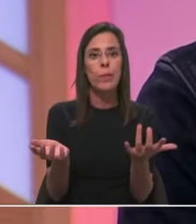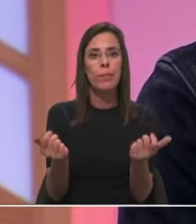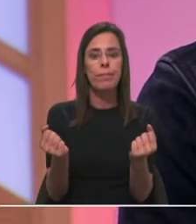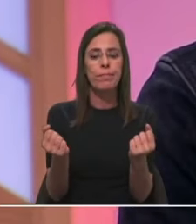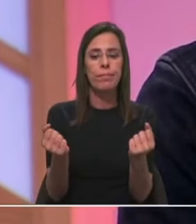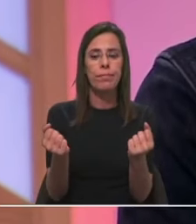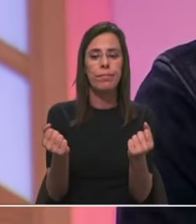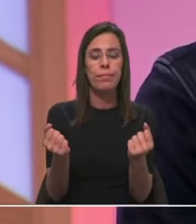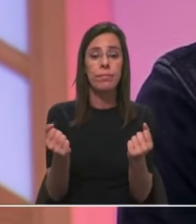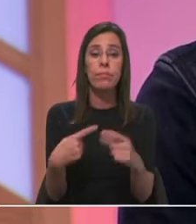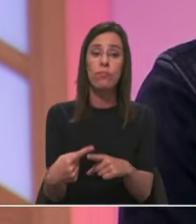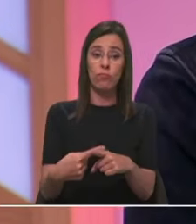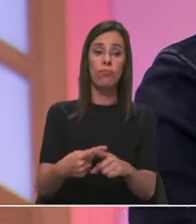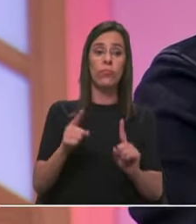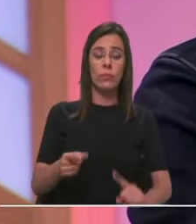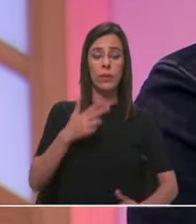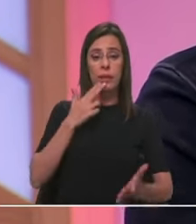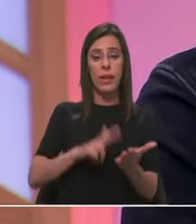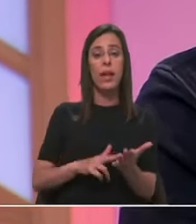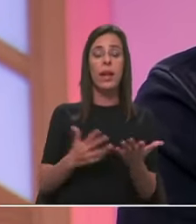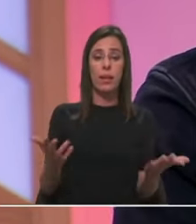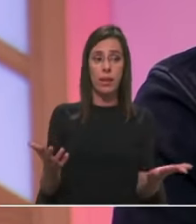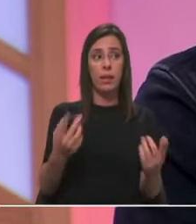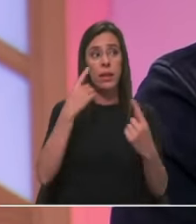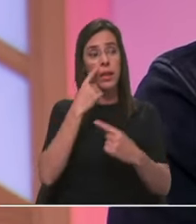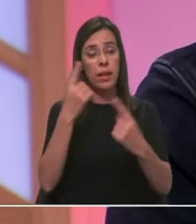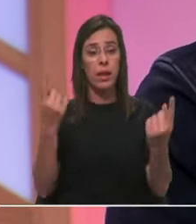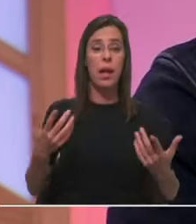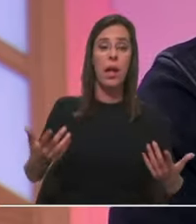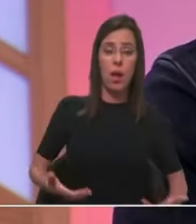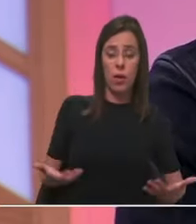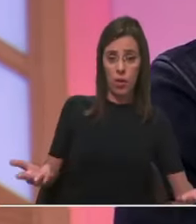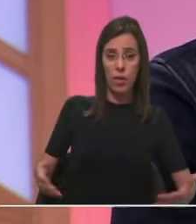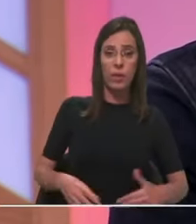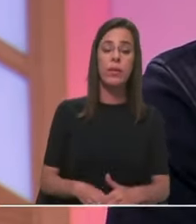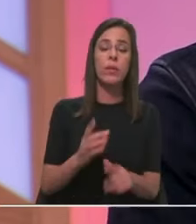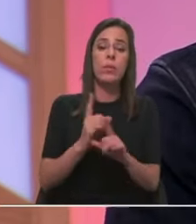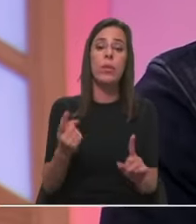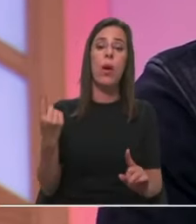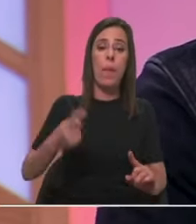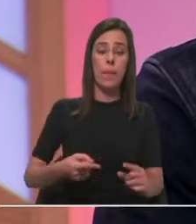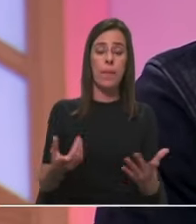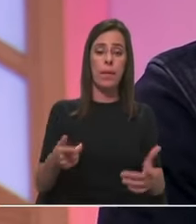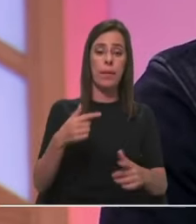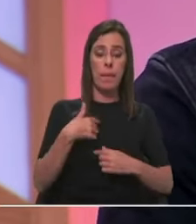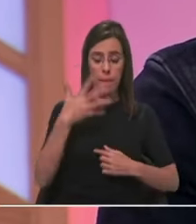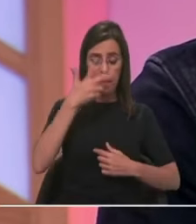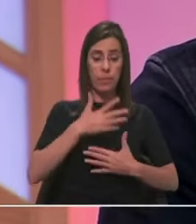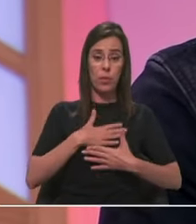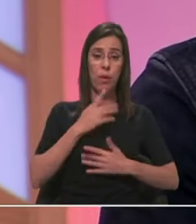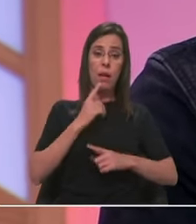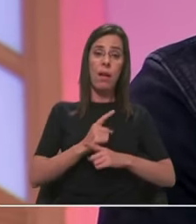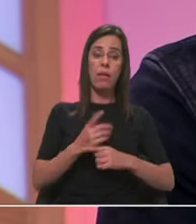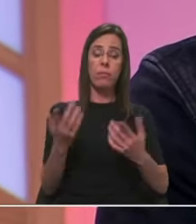hh muito interessante esta realidade que está a ser transmitida agora eh porque obriga as personagens que estão